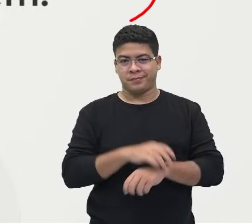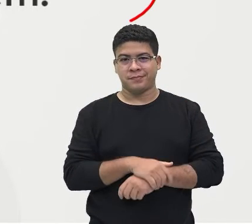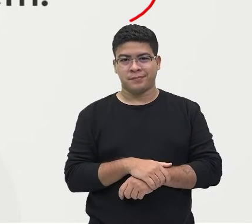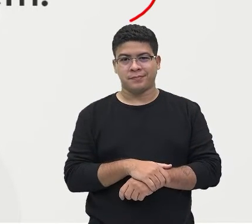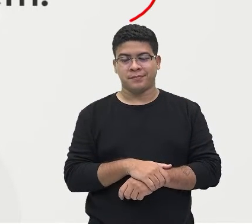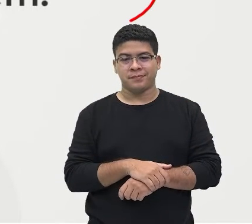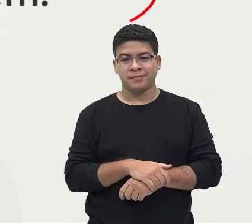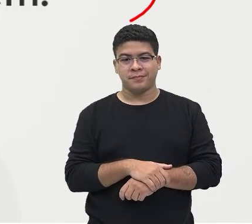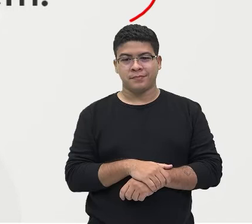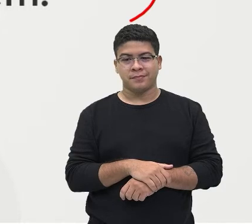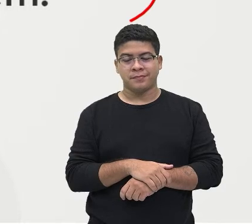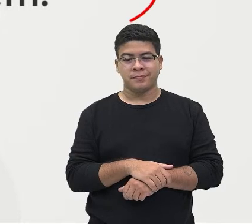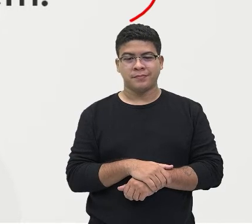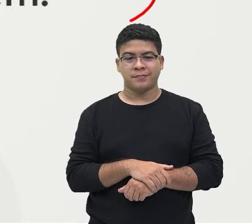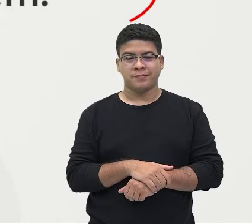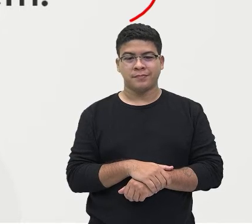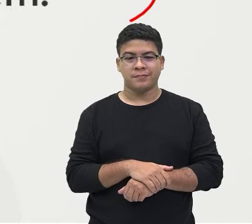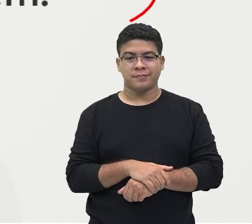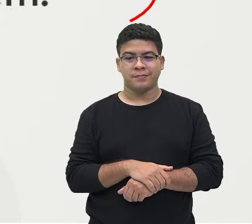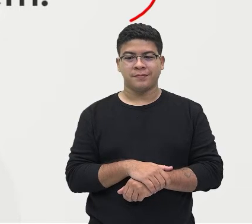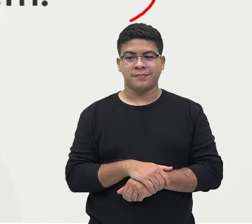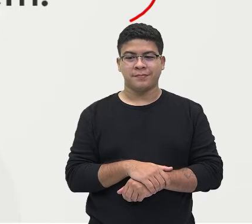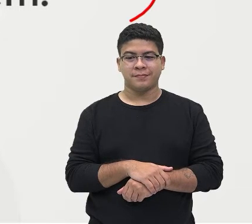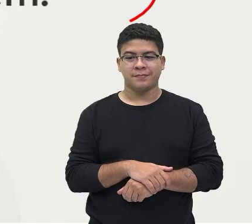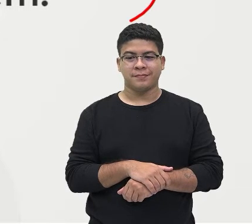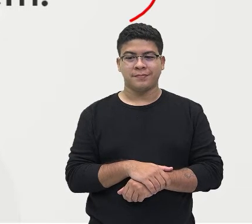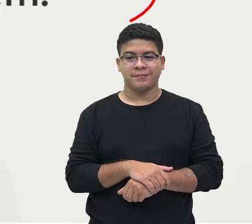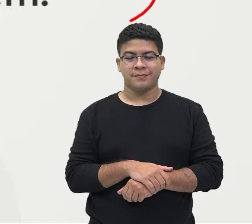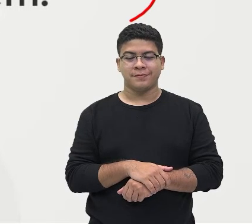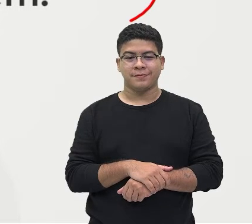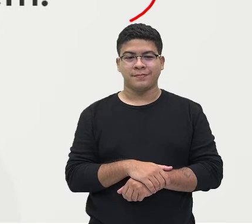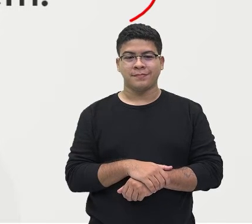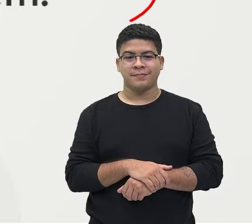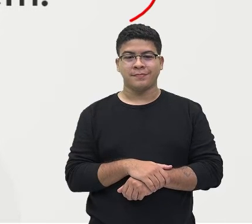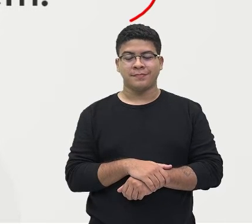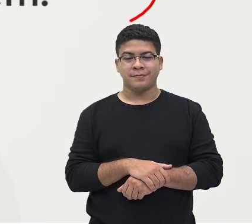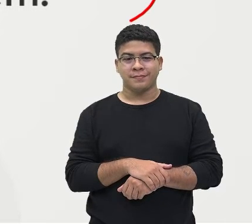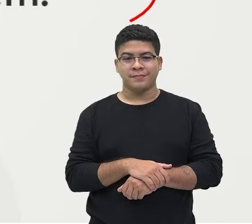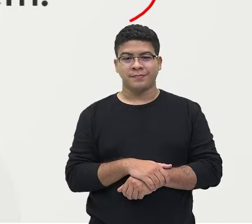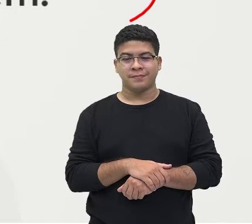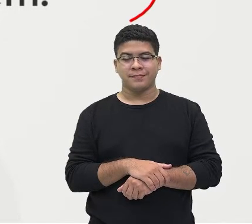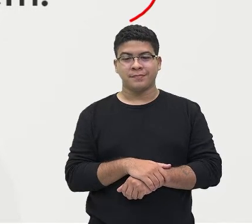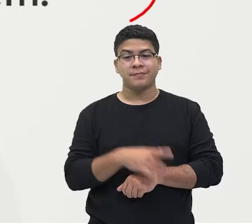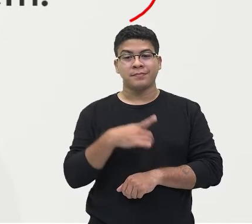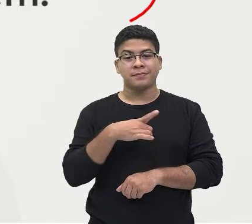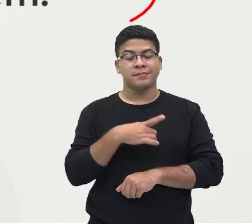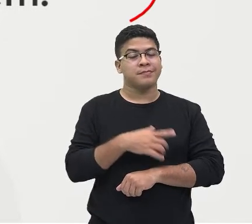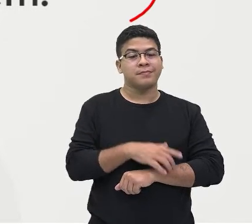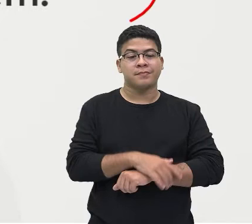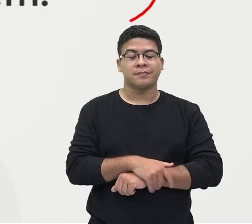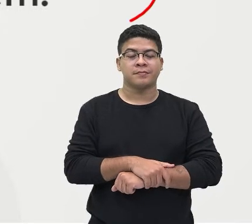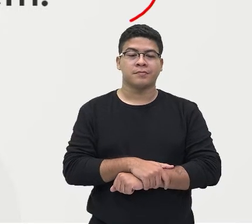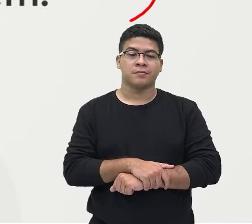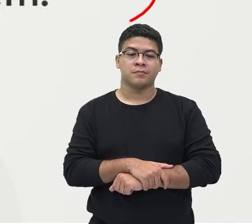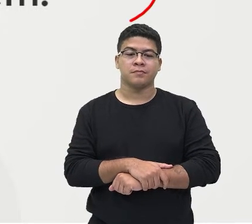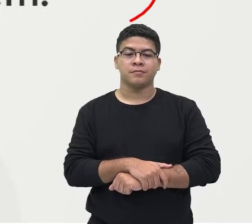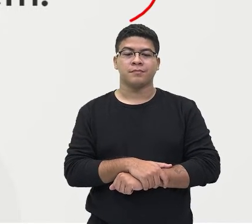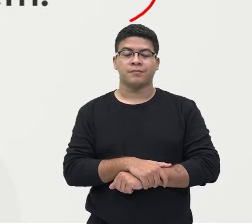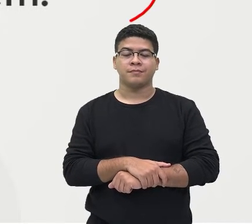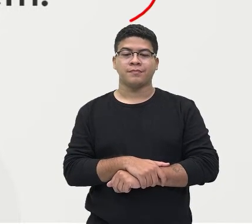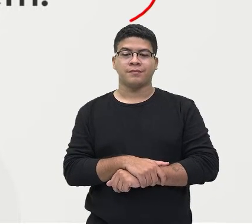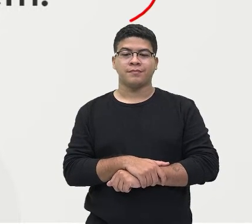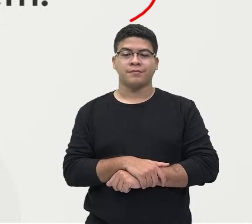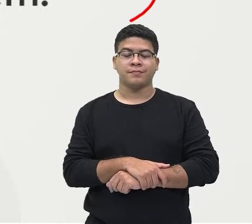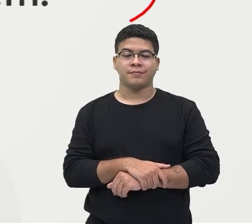só confirmando, certo? Então, aqui você tem Artificial Intelligence has a lot of influence on our